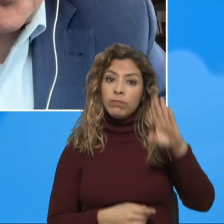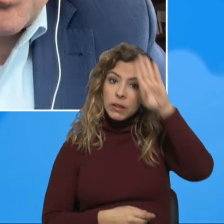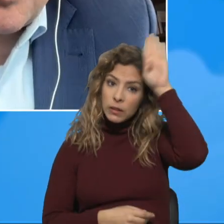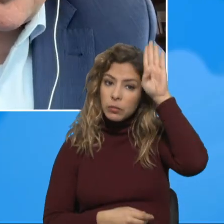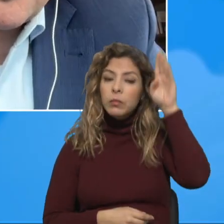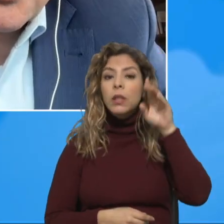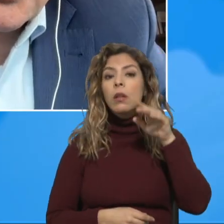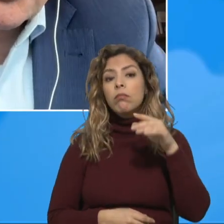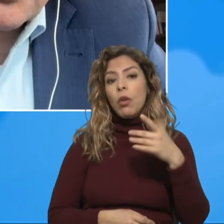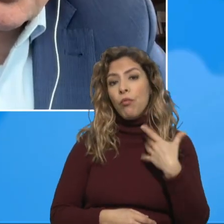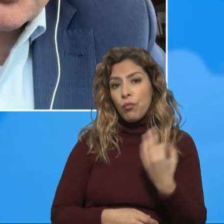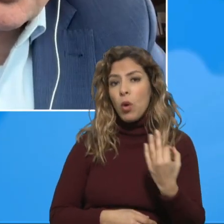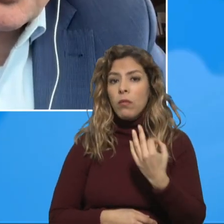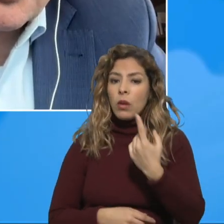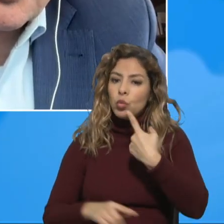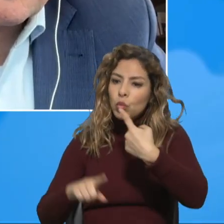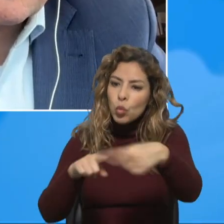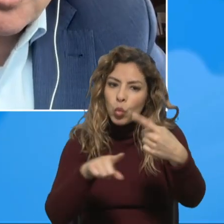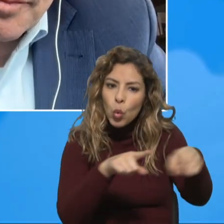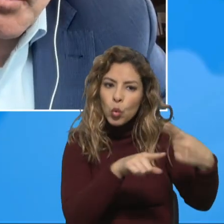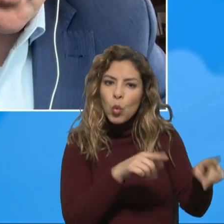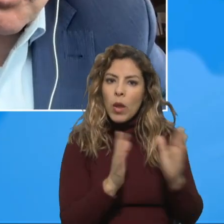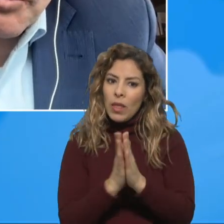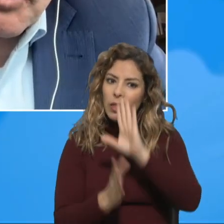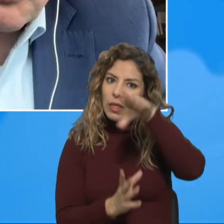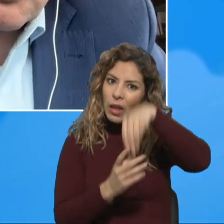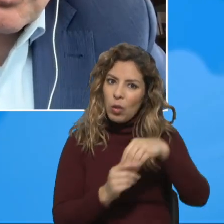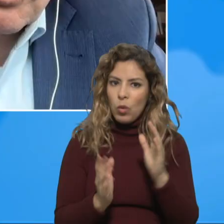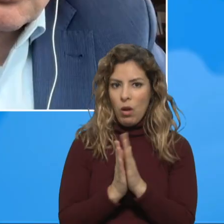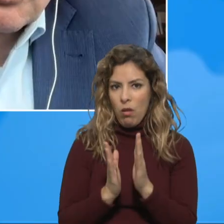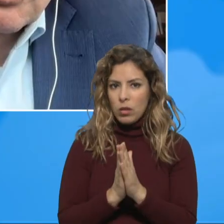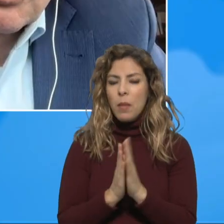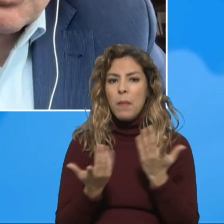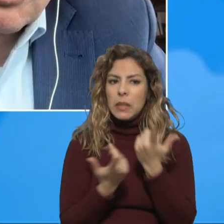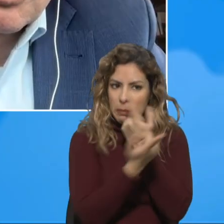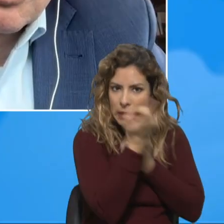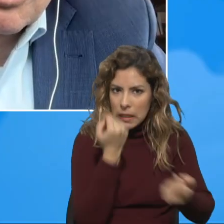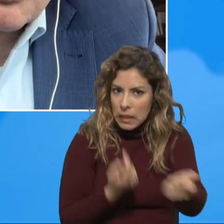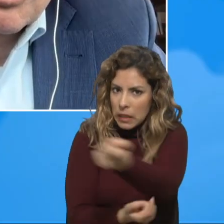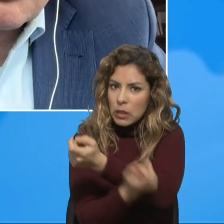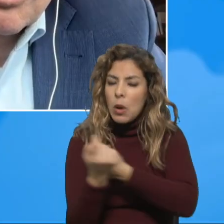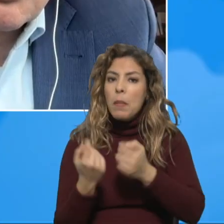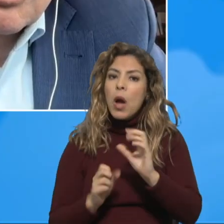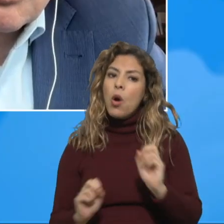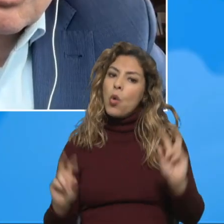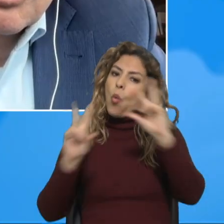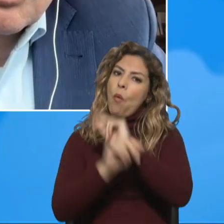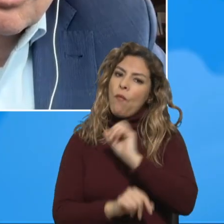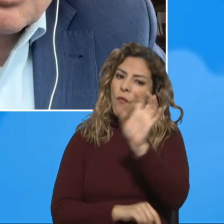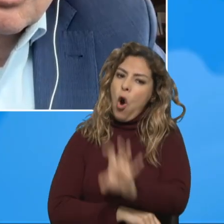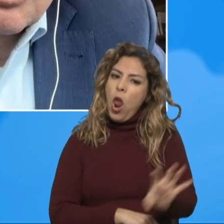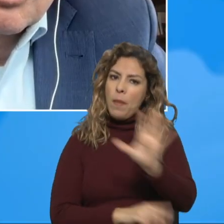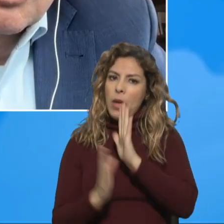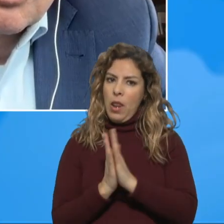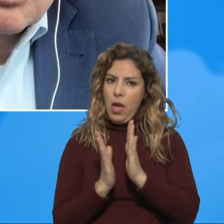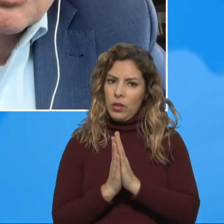sinodalidade. É a aposta mais recente do Papa e o desafio que lança à Igreja neste estilo novo de ser Igreja. Parece-lhe